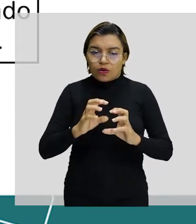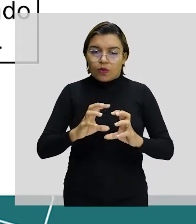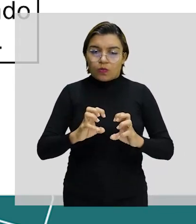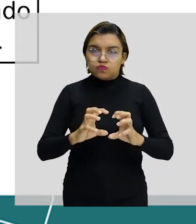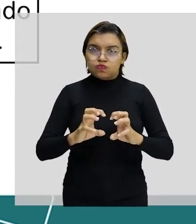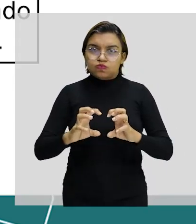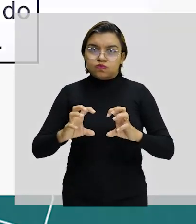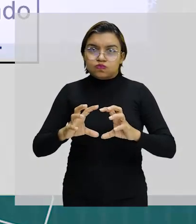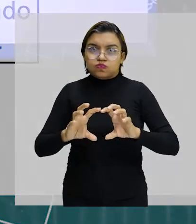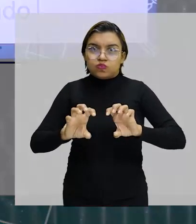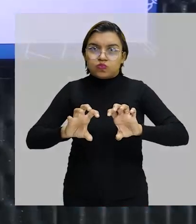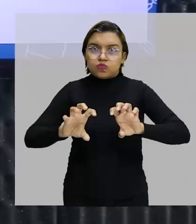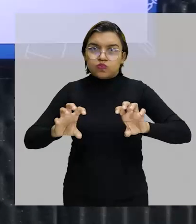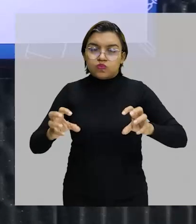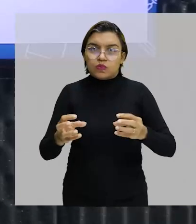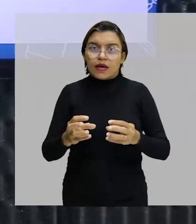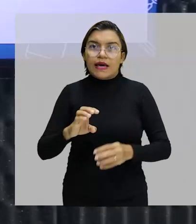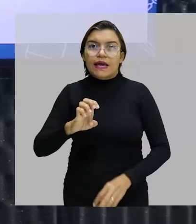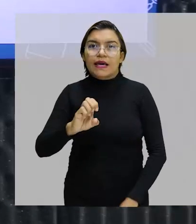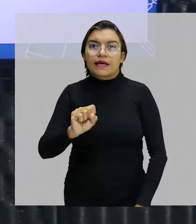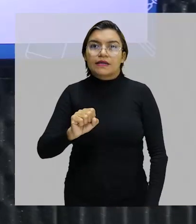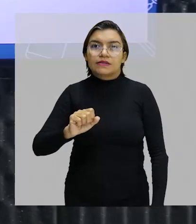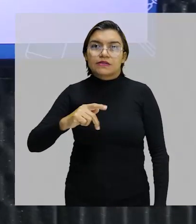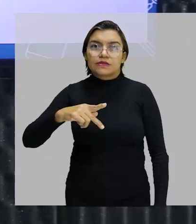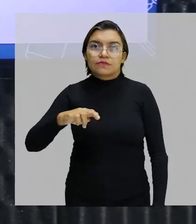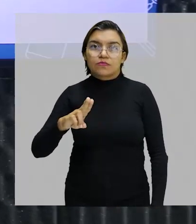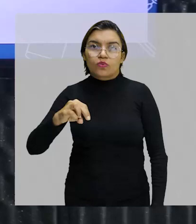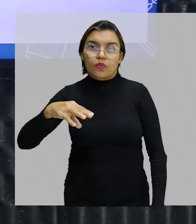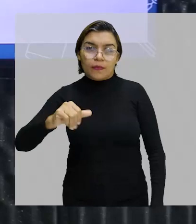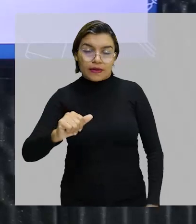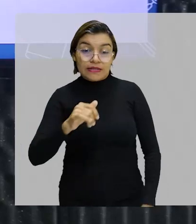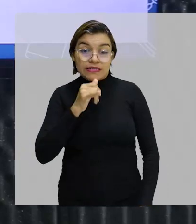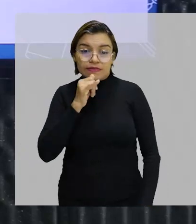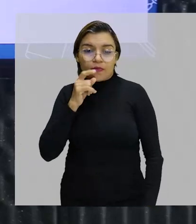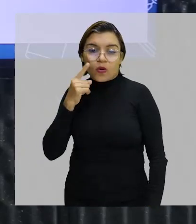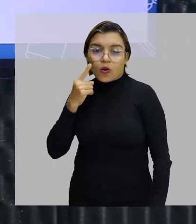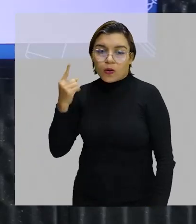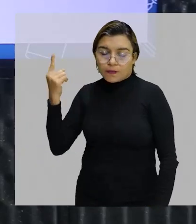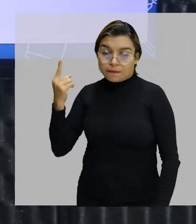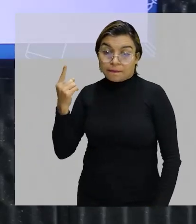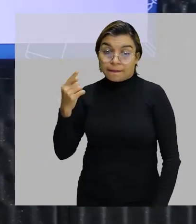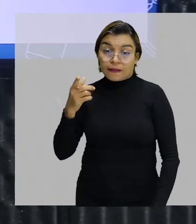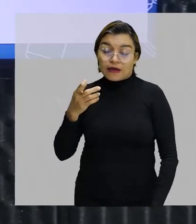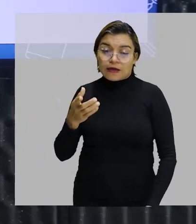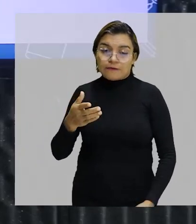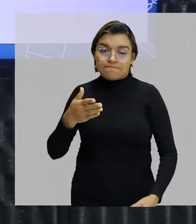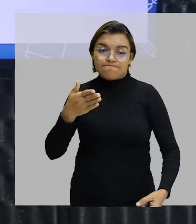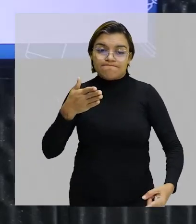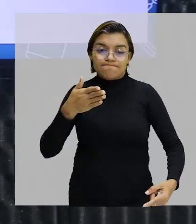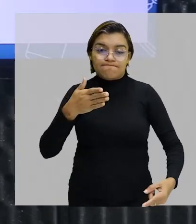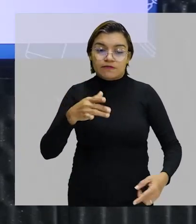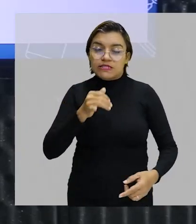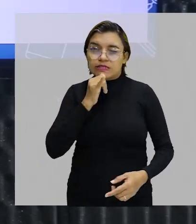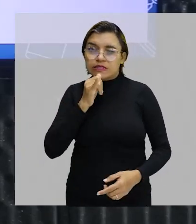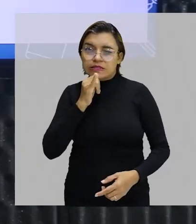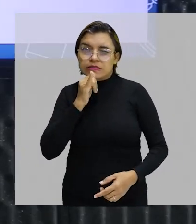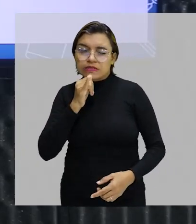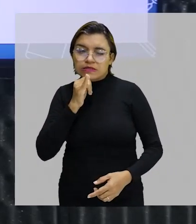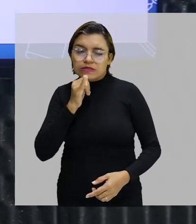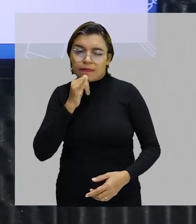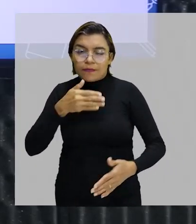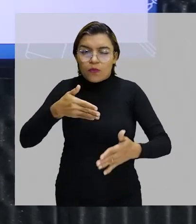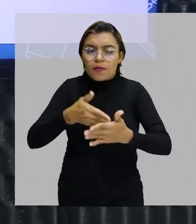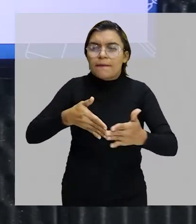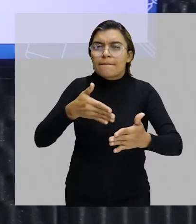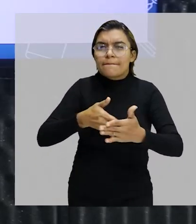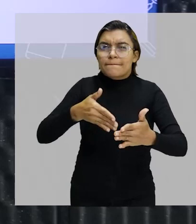quê? A entrada de oxigênio. E, havendo essa barreira, isso vai